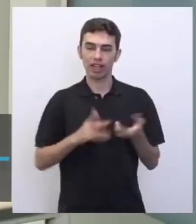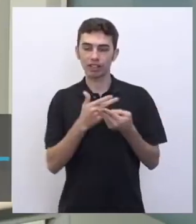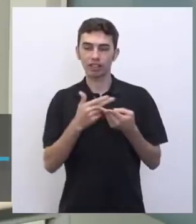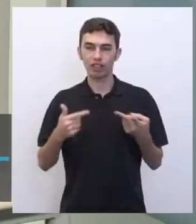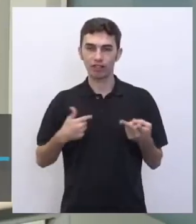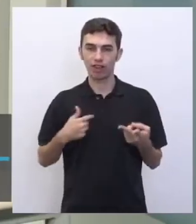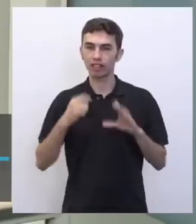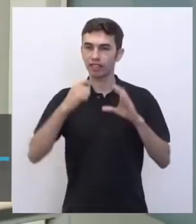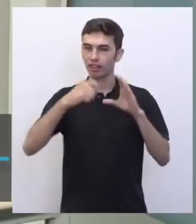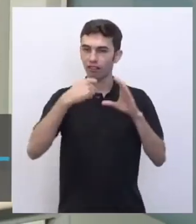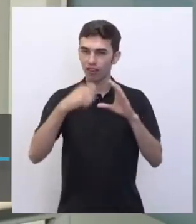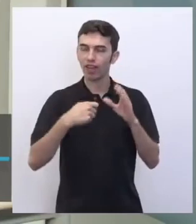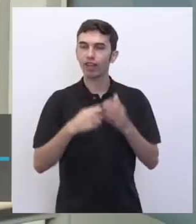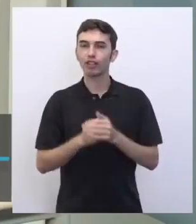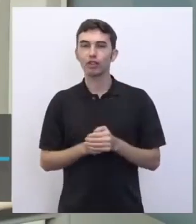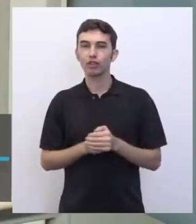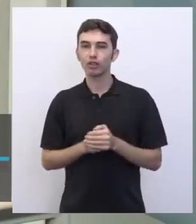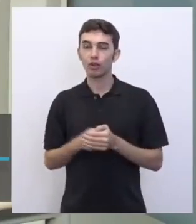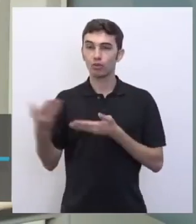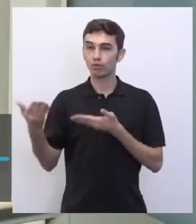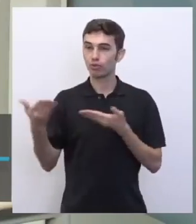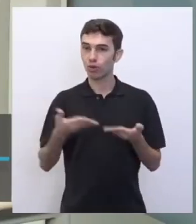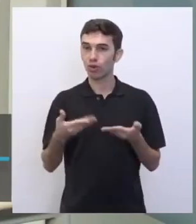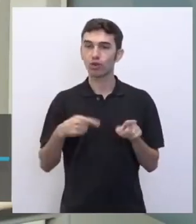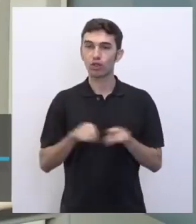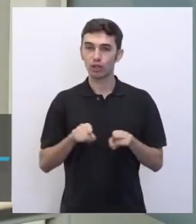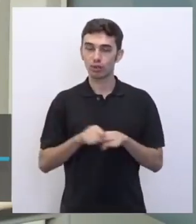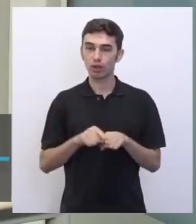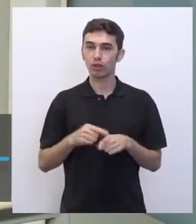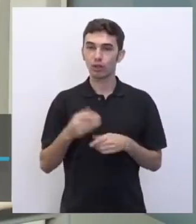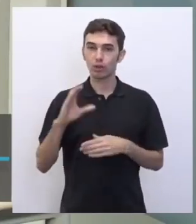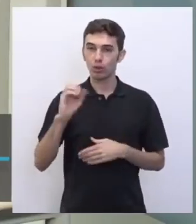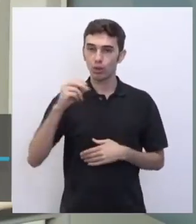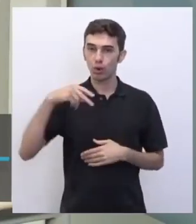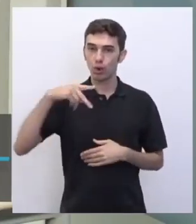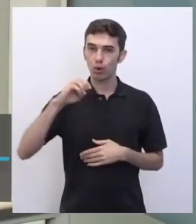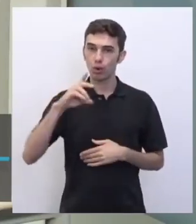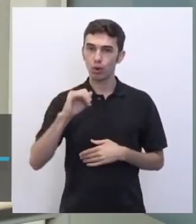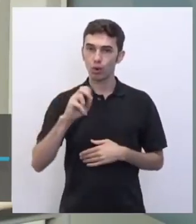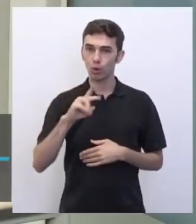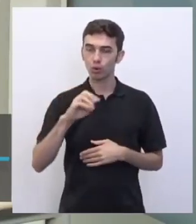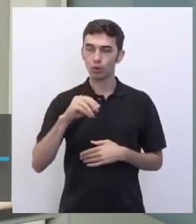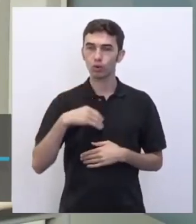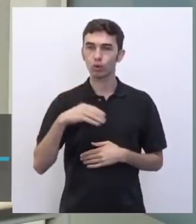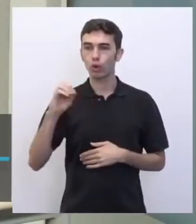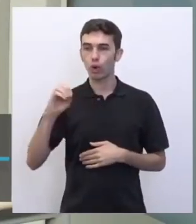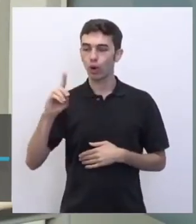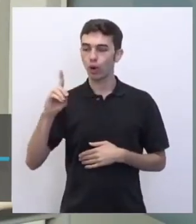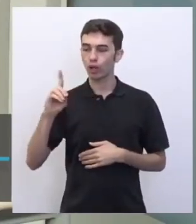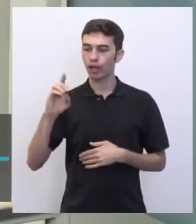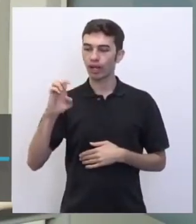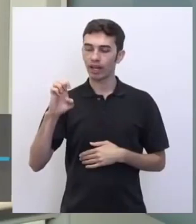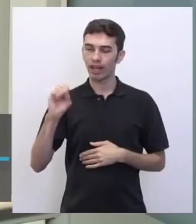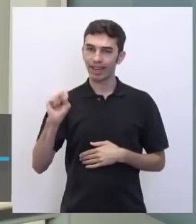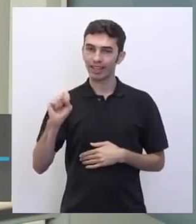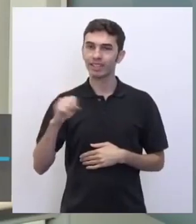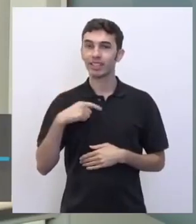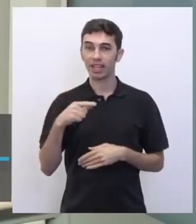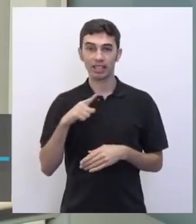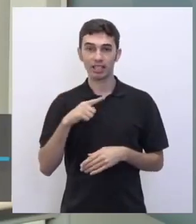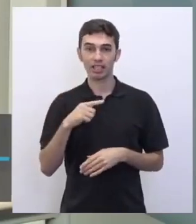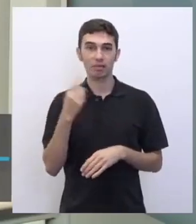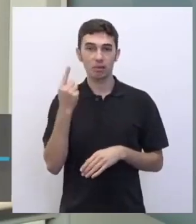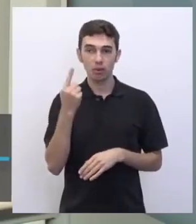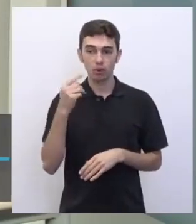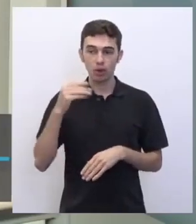atividades, vídeos, né? O convite do concurso dos ODSs para vocês. Então, são aí alguns minutos que a gente espera